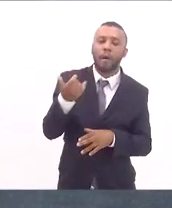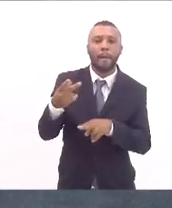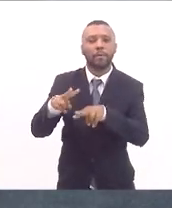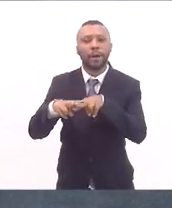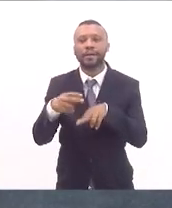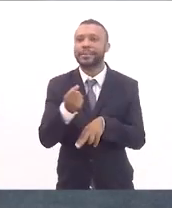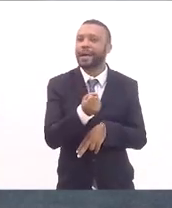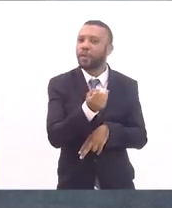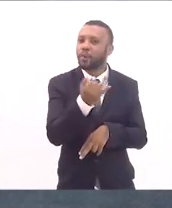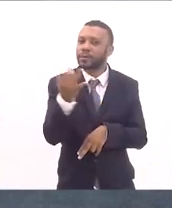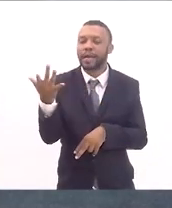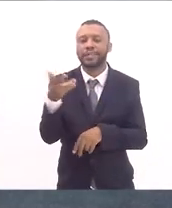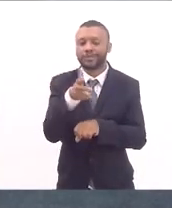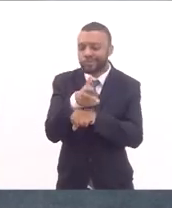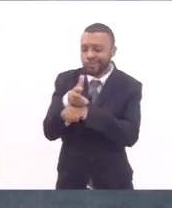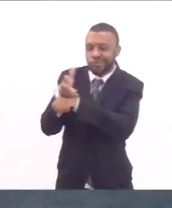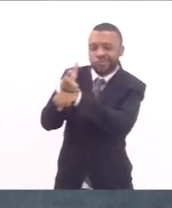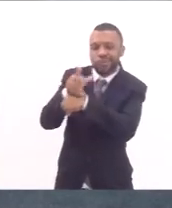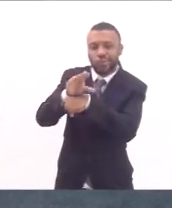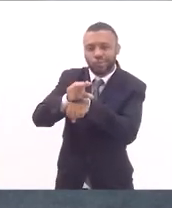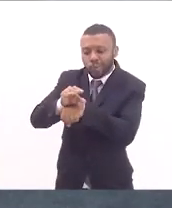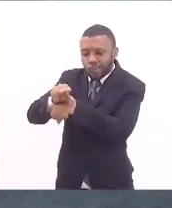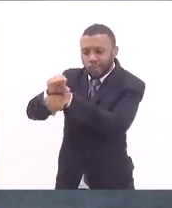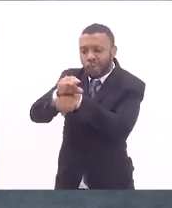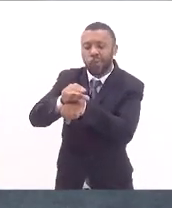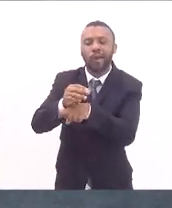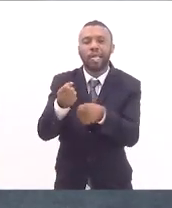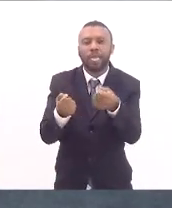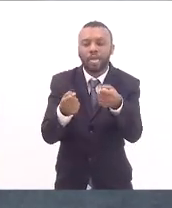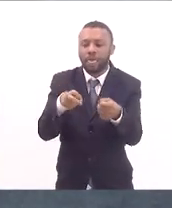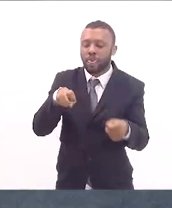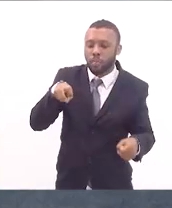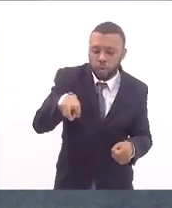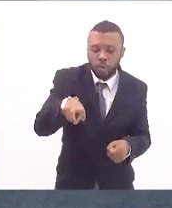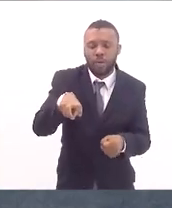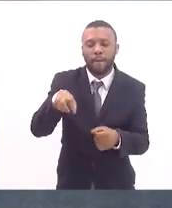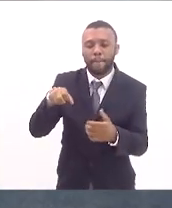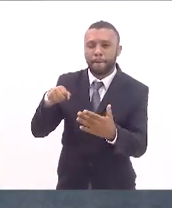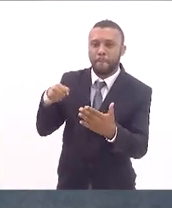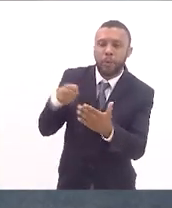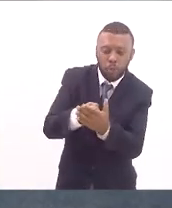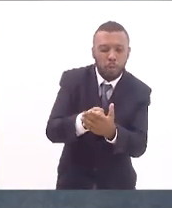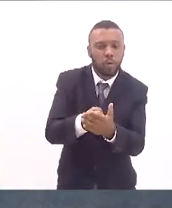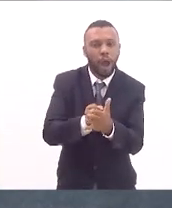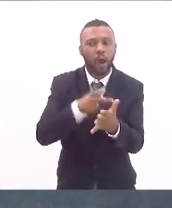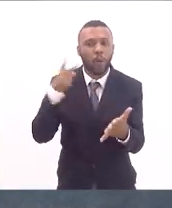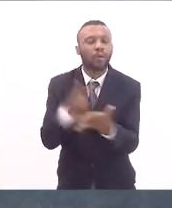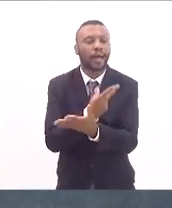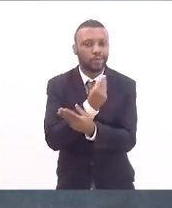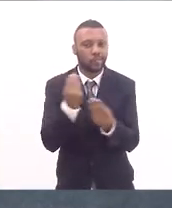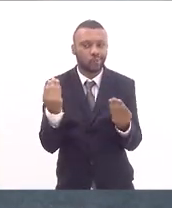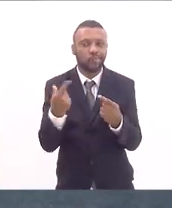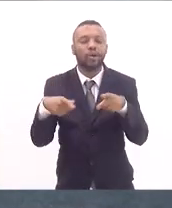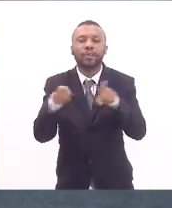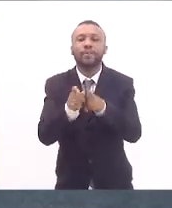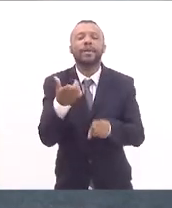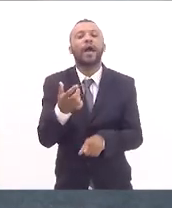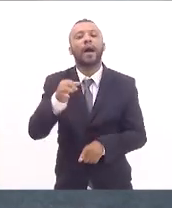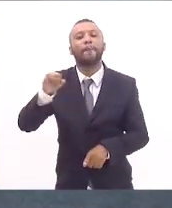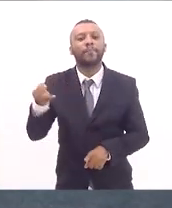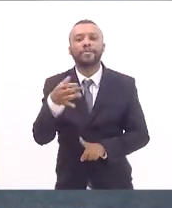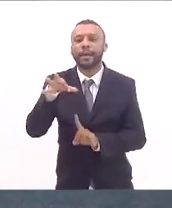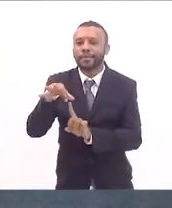conta dessa quantidade de radares que as frenagens bruscas por conta disso e acidente tenha ocorrido e queria me dirigir Presidente